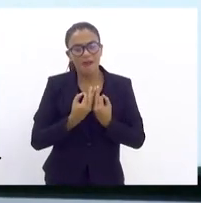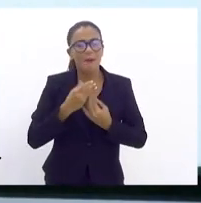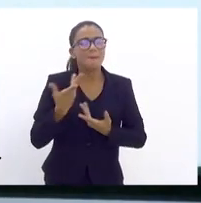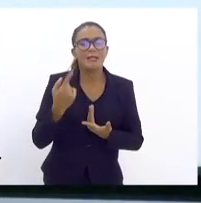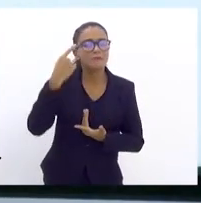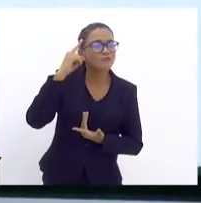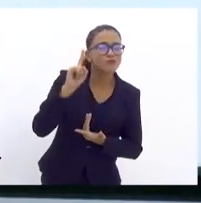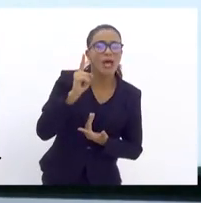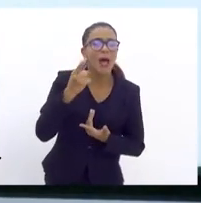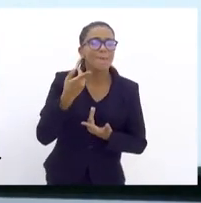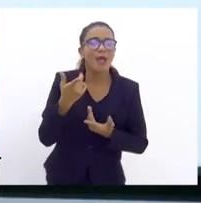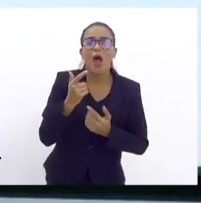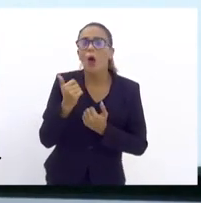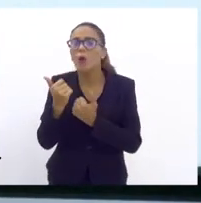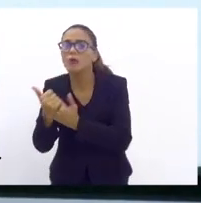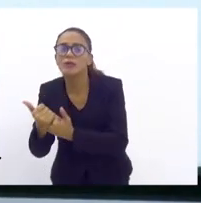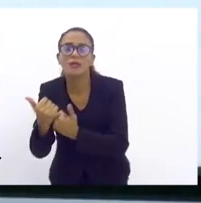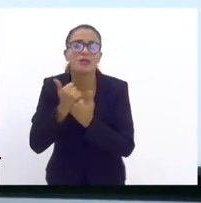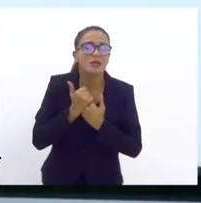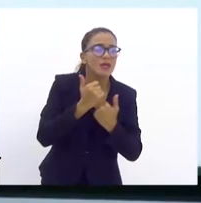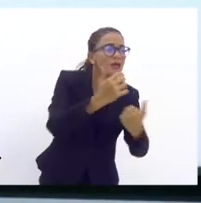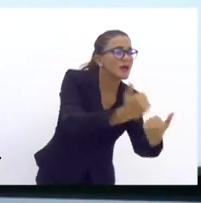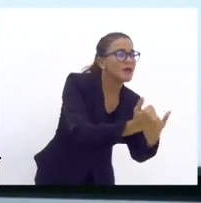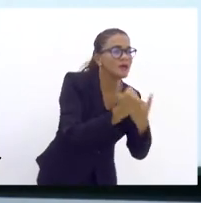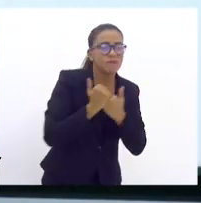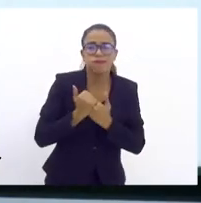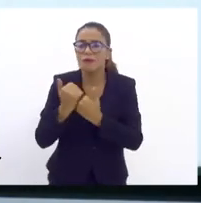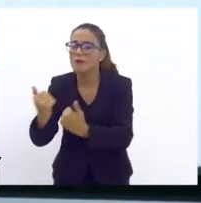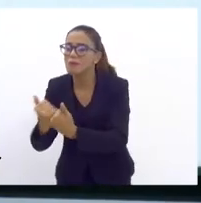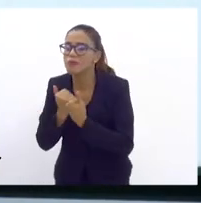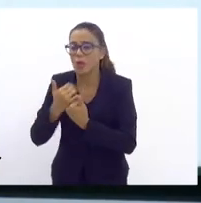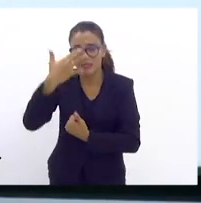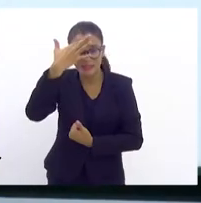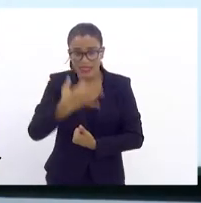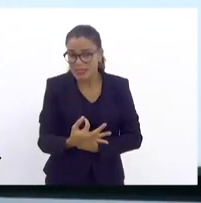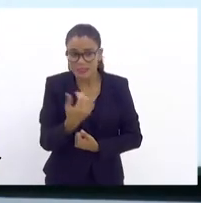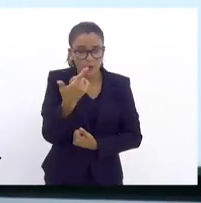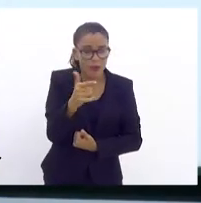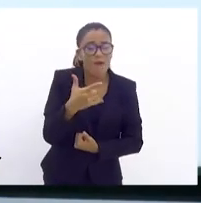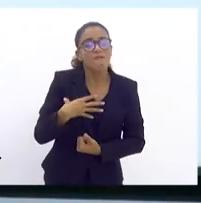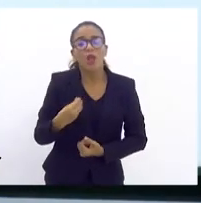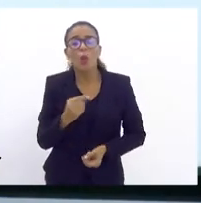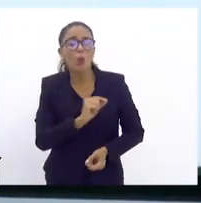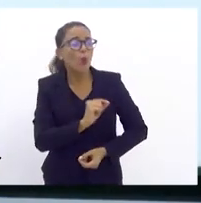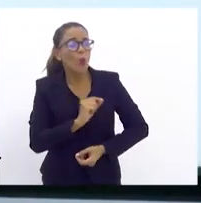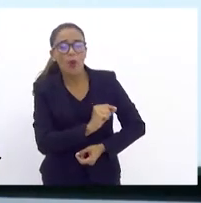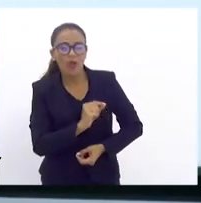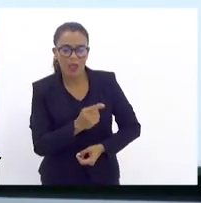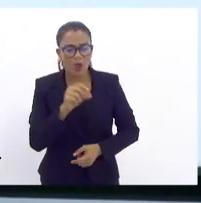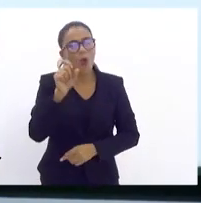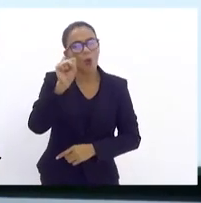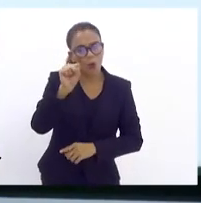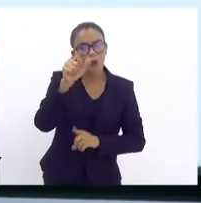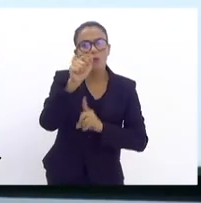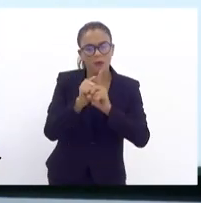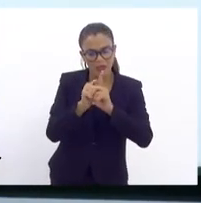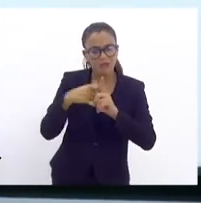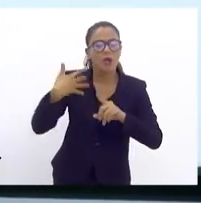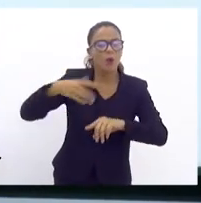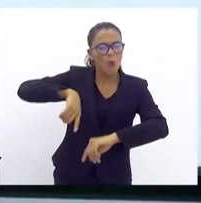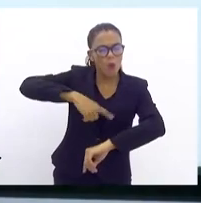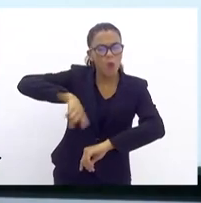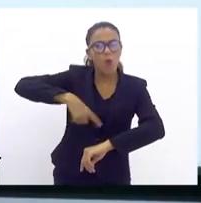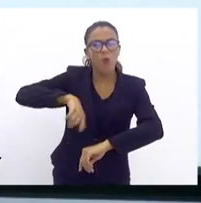sem saber aonde se apoiar porque não tem certeza do que o filho tem são oito meses é muito tempo gente é muito